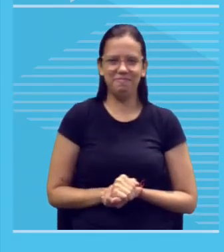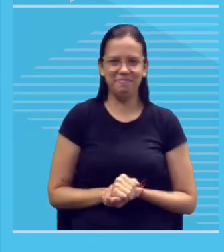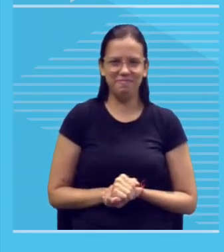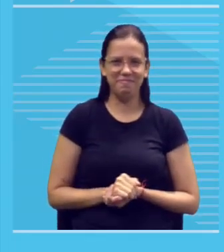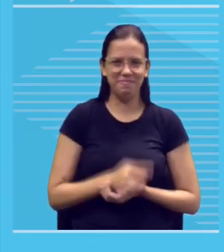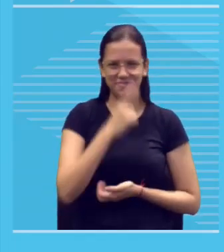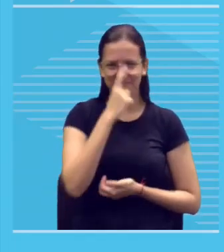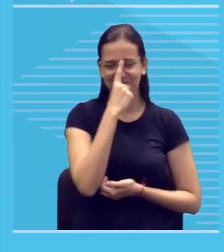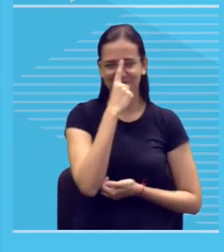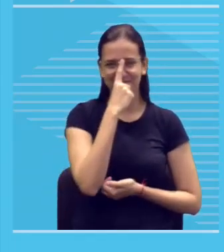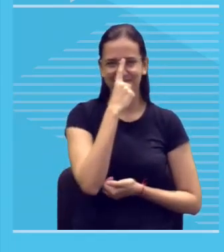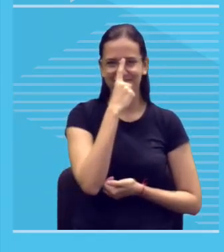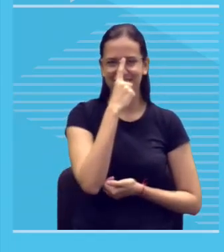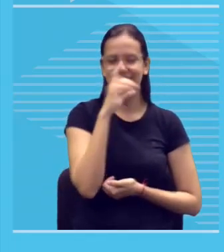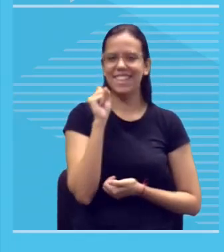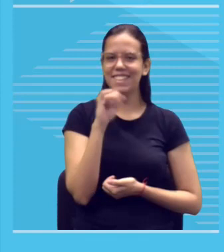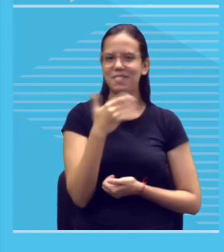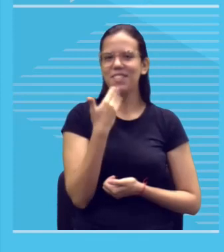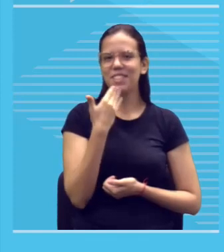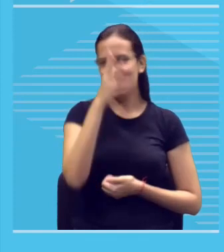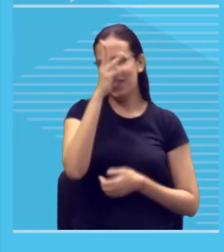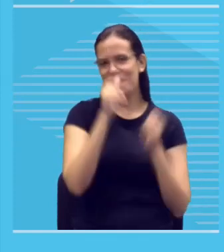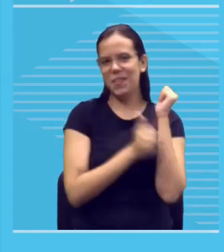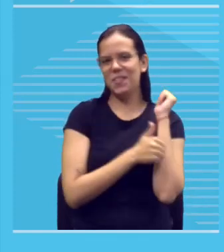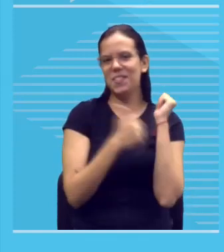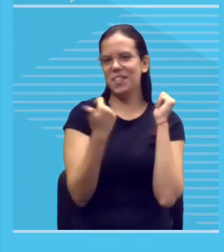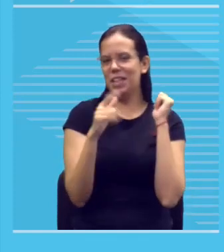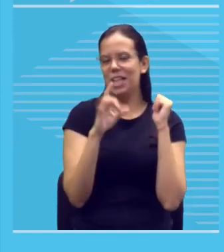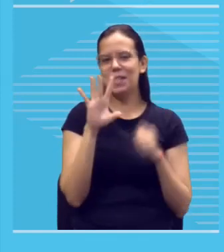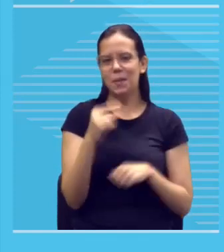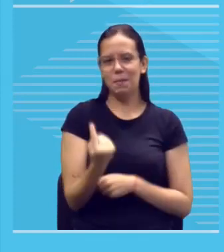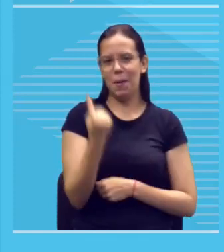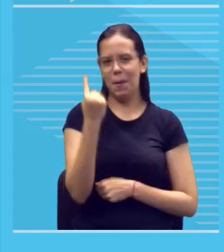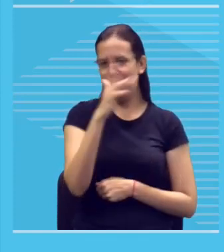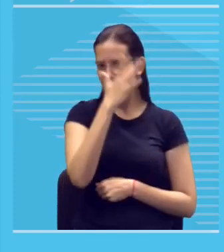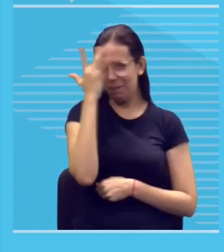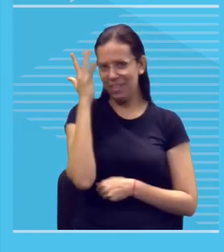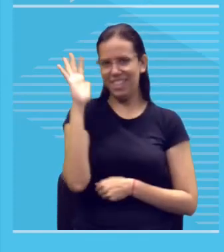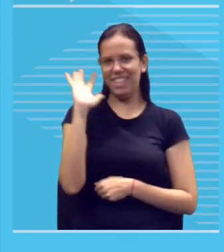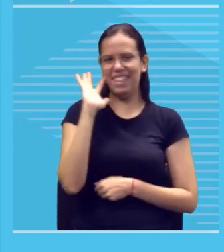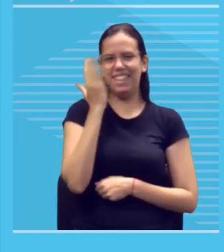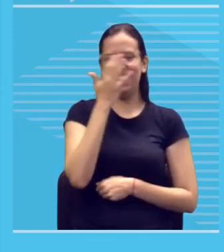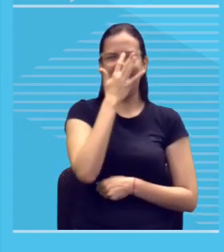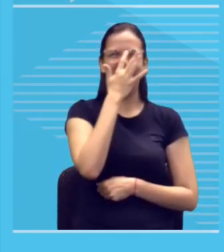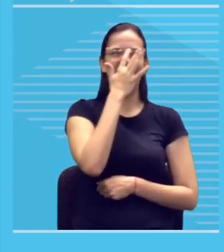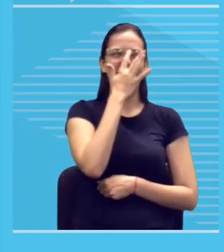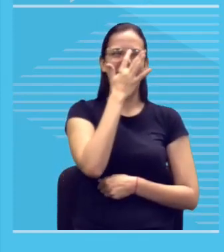o pedir o frango desossado refeição só para pessoa resolve